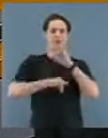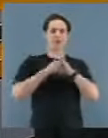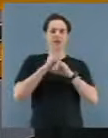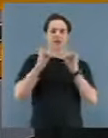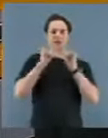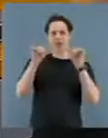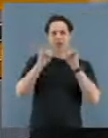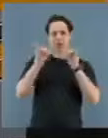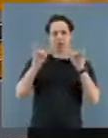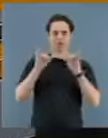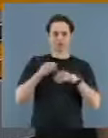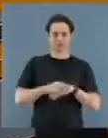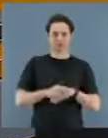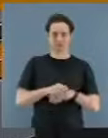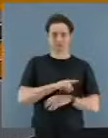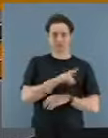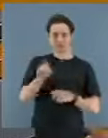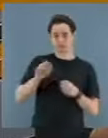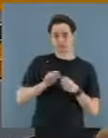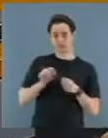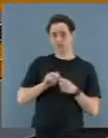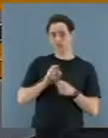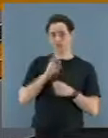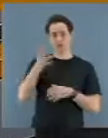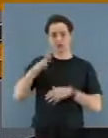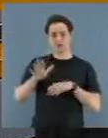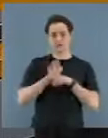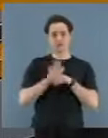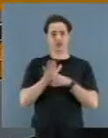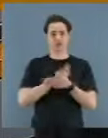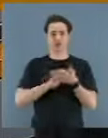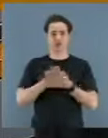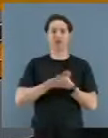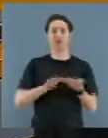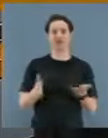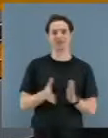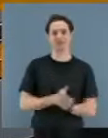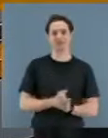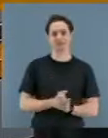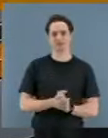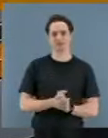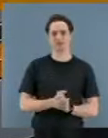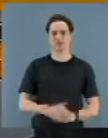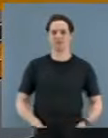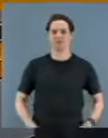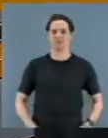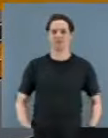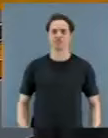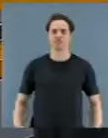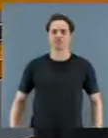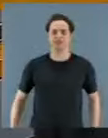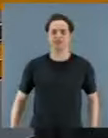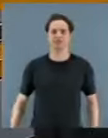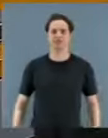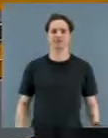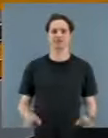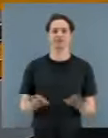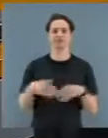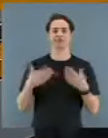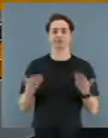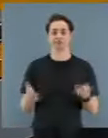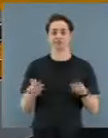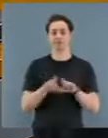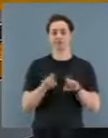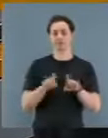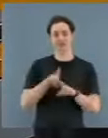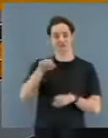eleitor. Aqui, quem está fazendo isso não quer investigar nada, né? E eu vou voltar aqui, senhor Sargento Geis, também a